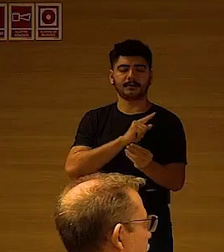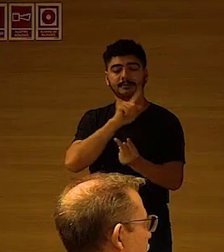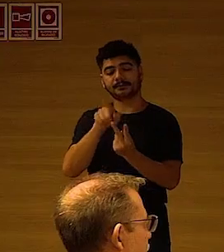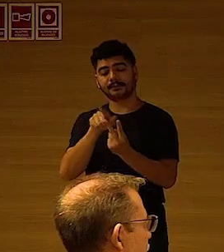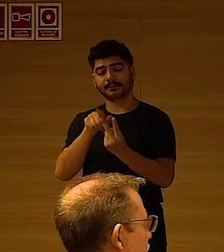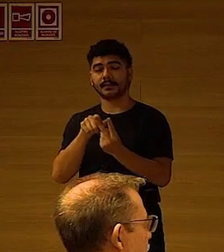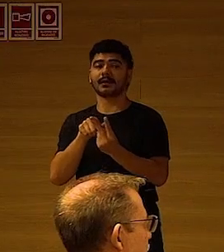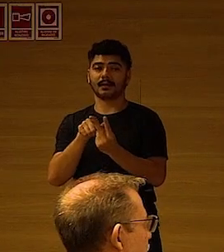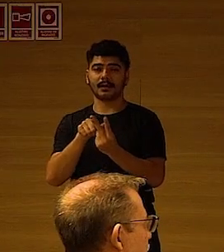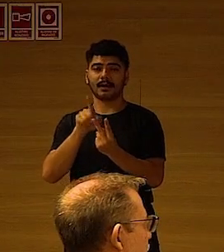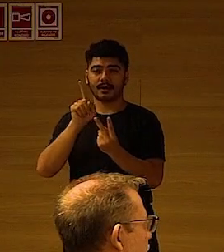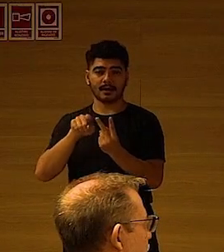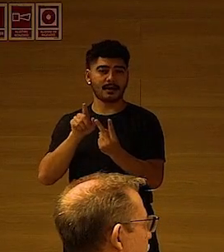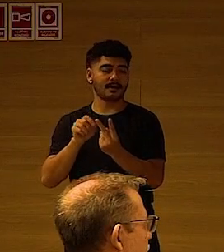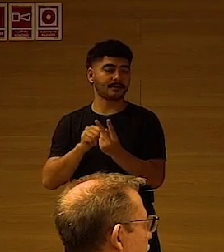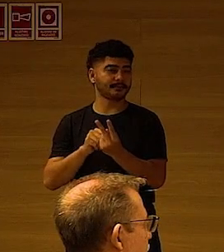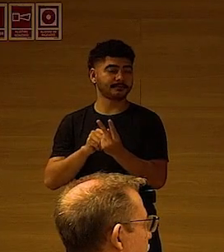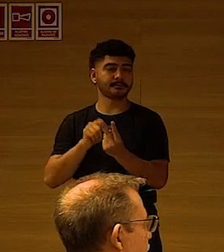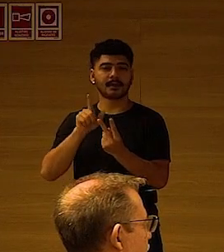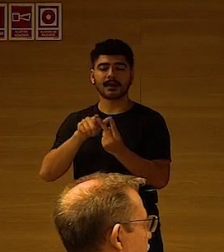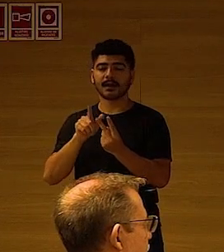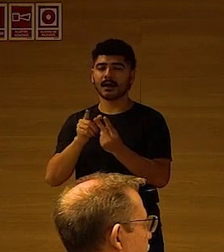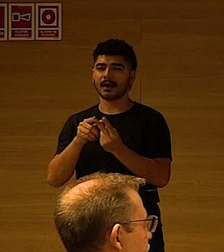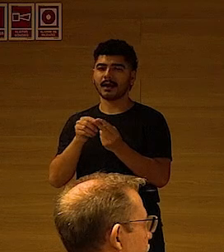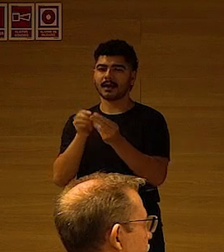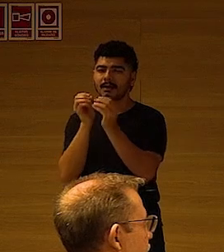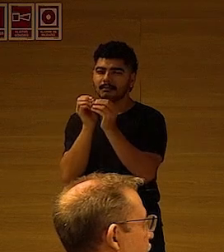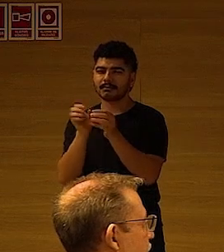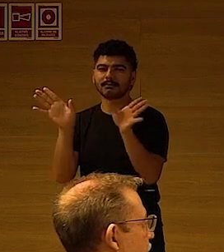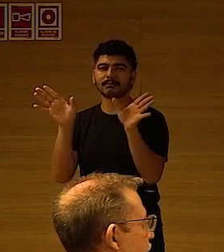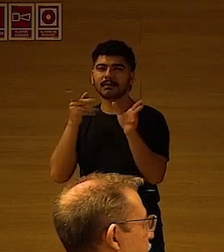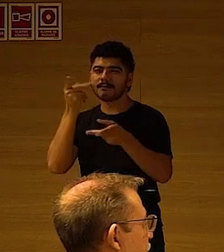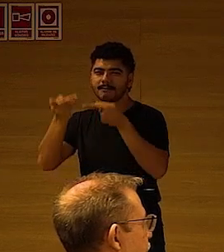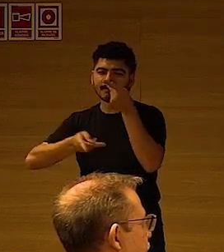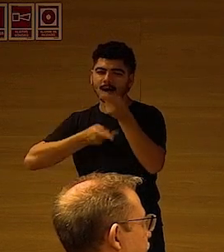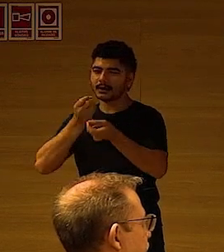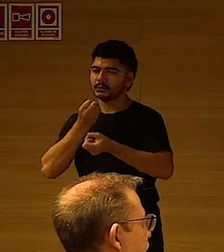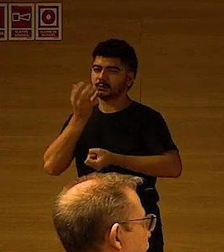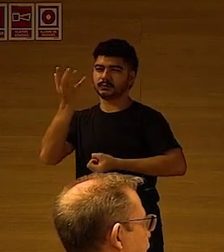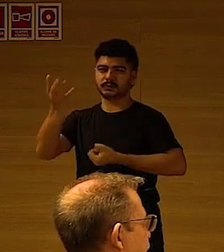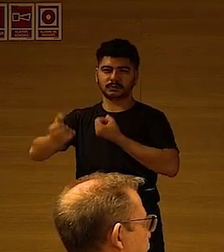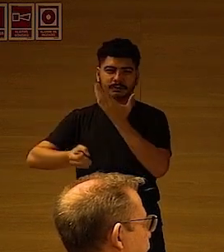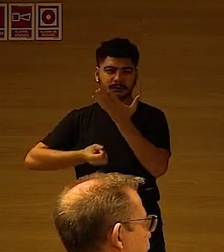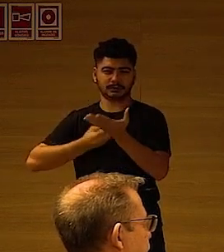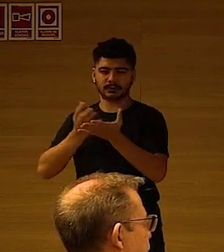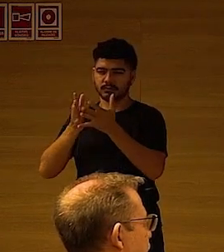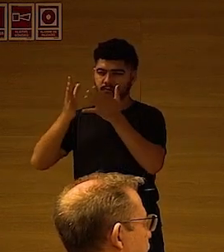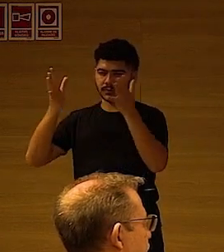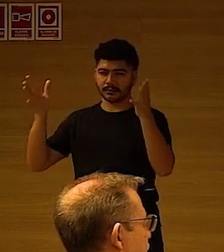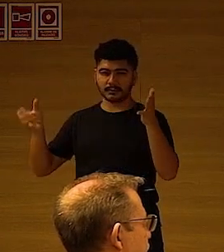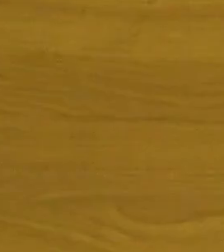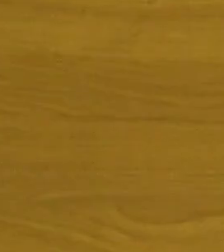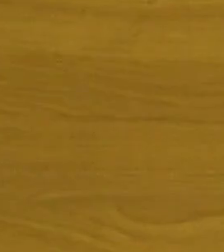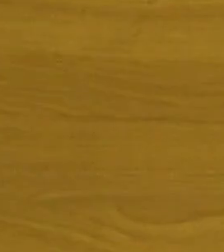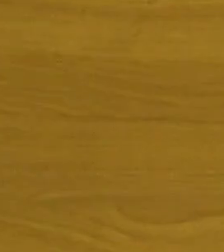Guimarães Rosa é a expansão do verbo. Sabe, parece que o verbo